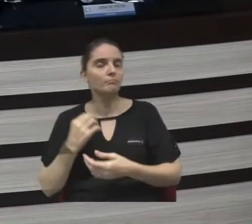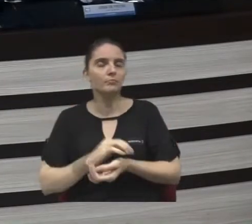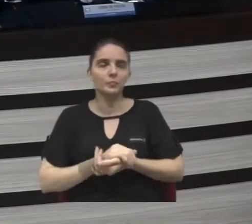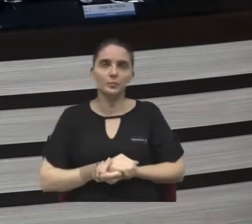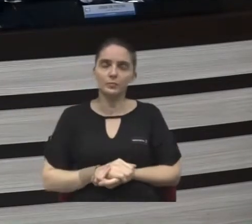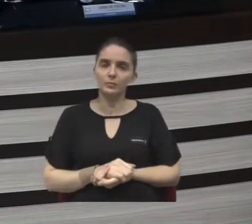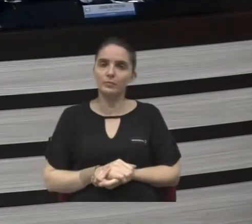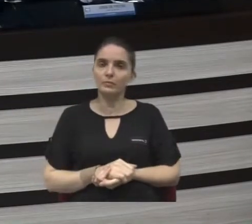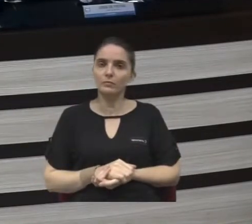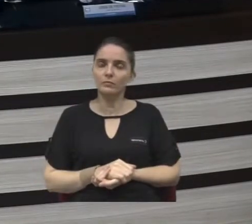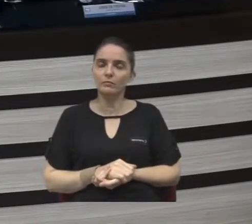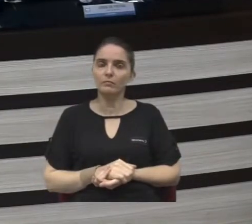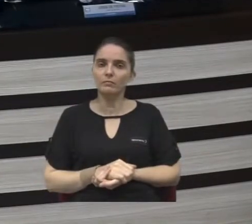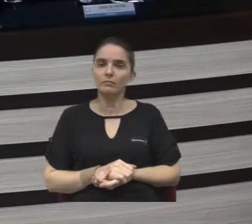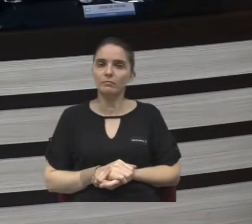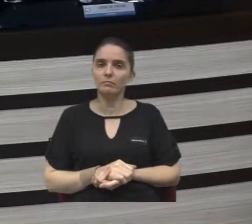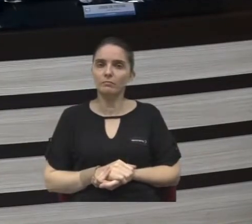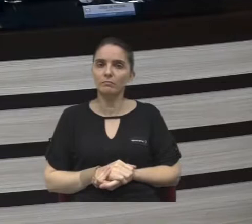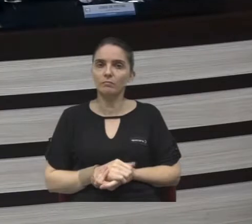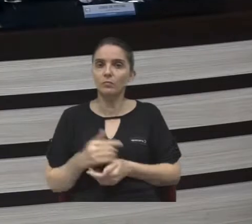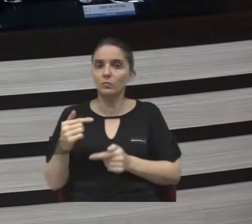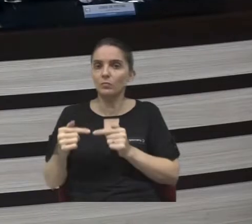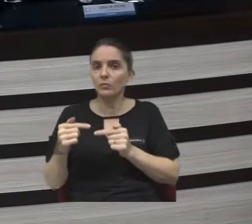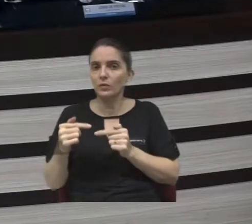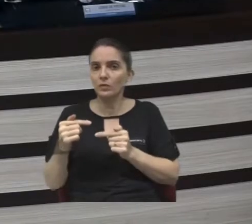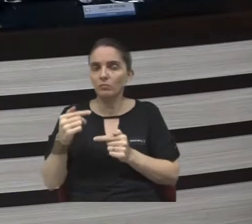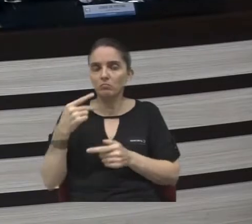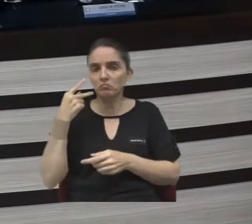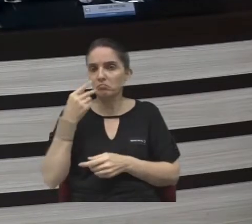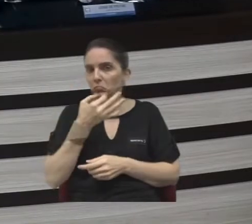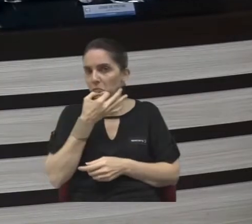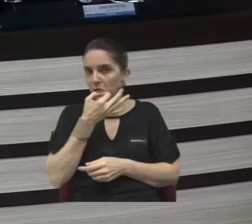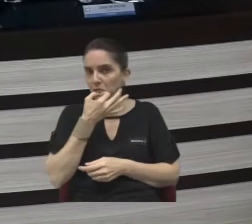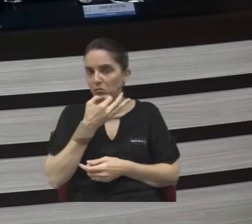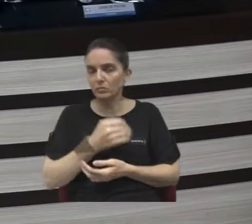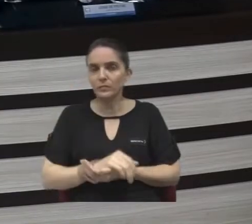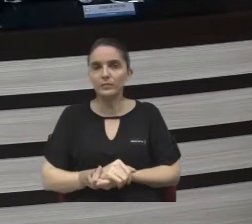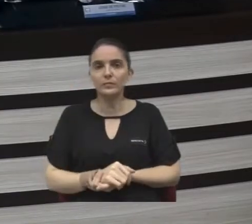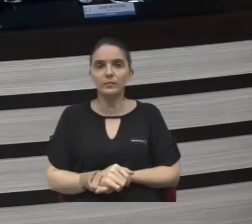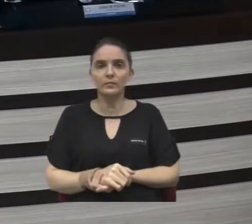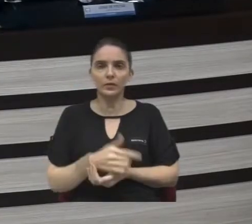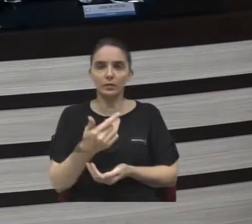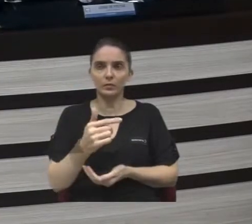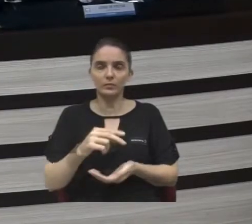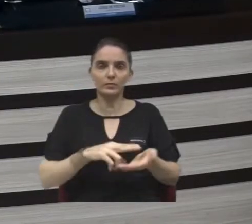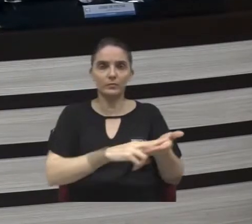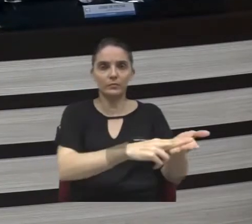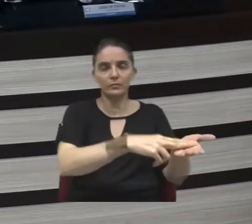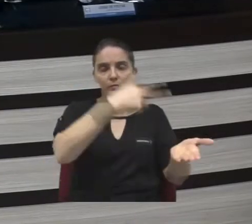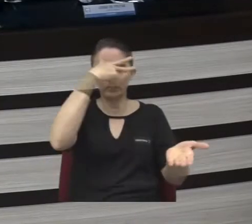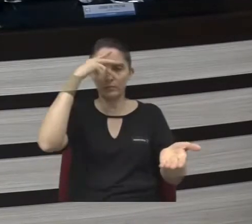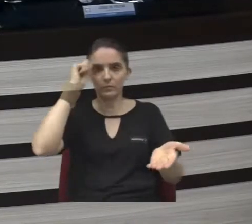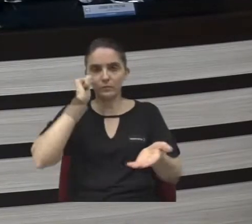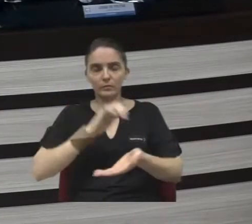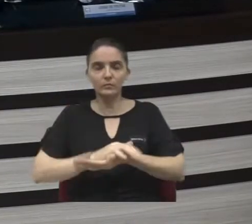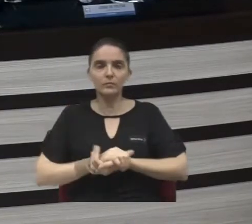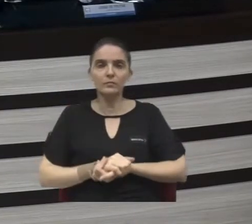O requerimento está em discussão. Algum vereador deseja discutir o requerimento? Não havendo, será encaminhado ao Executivo.